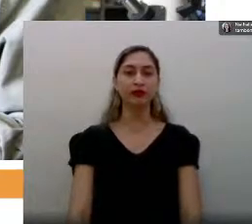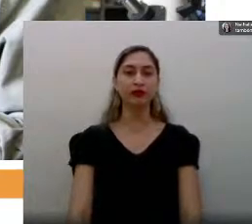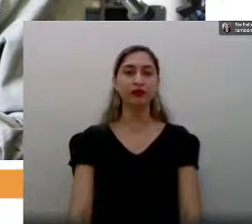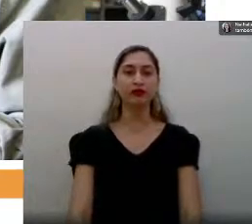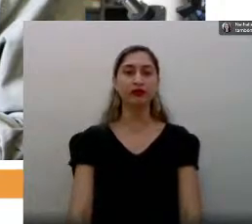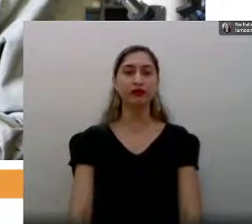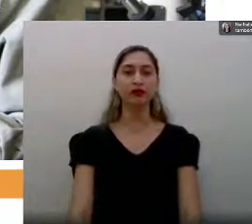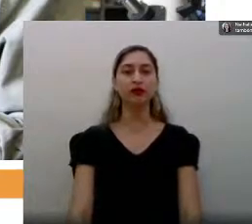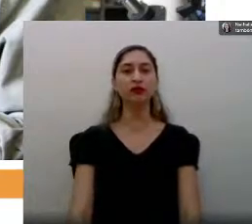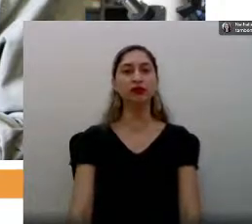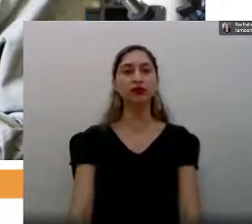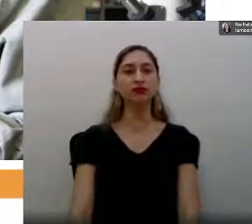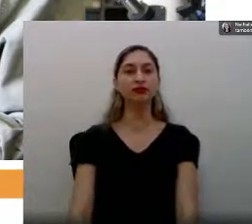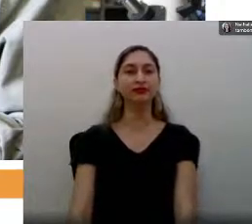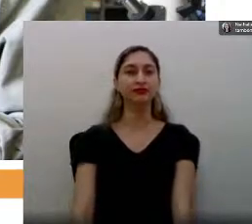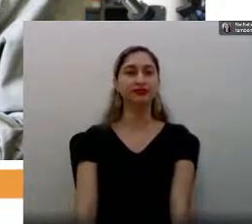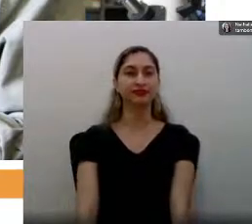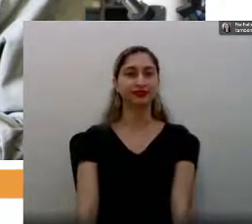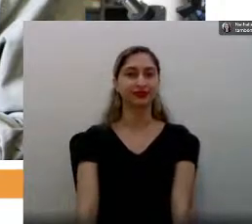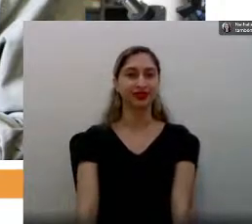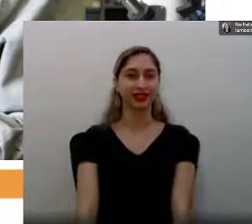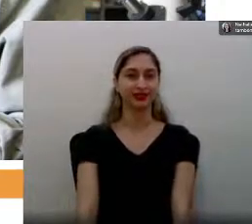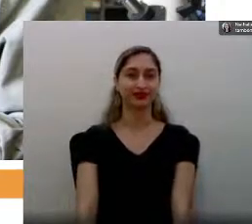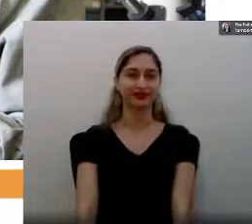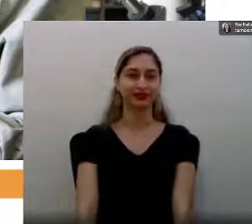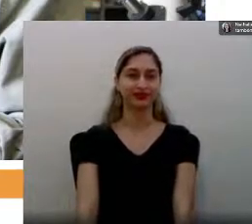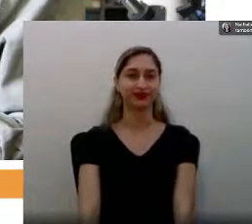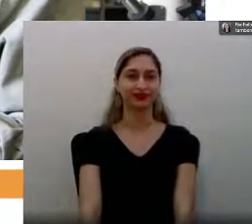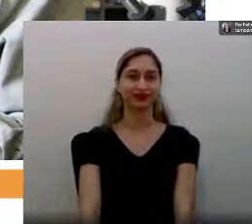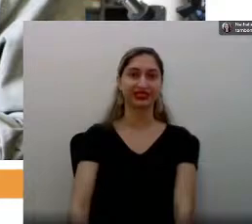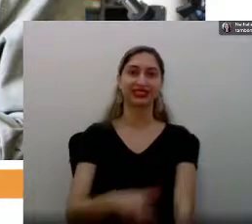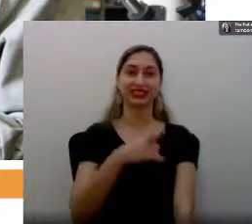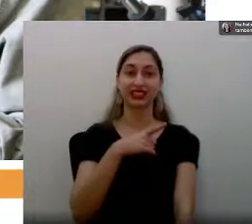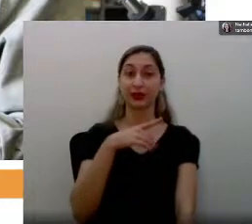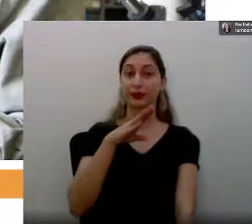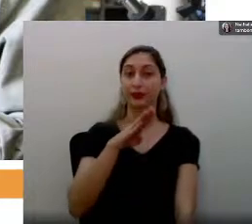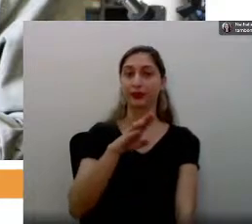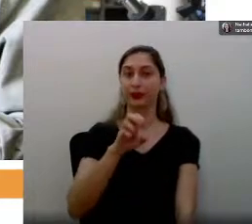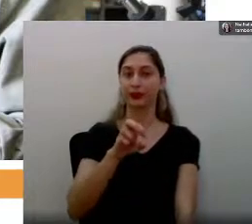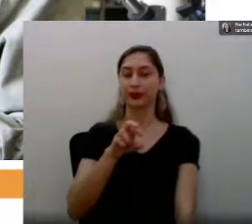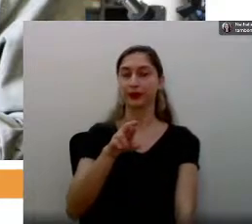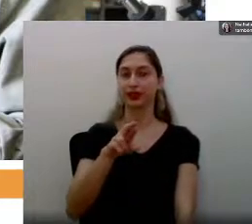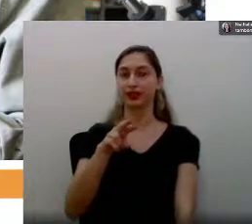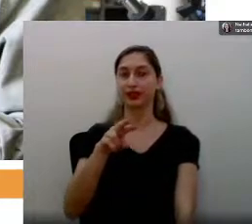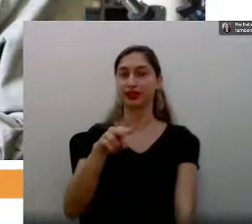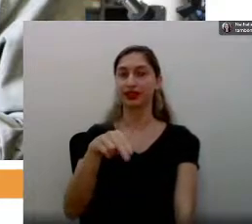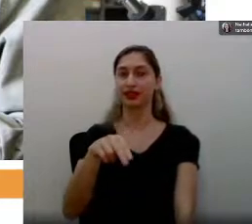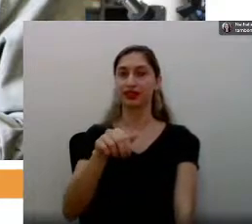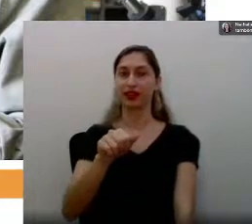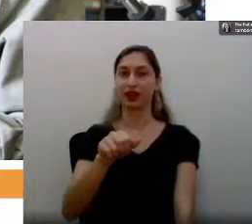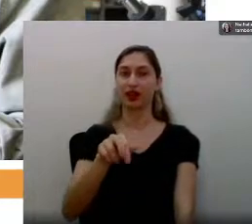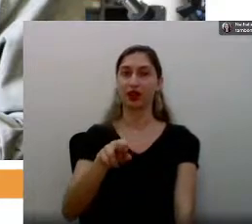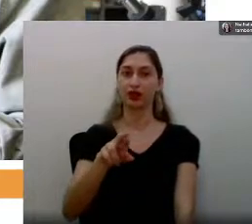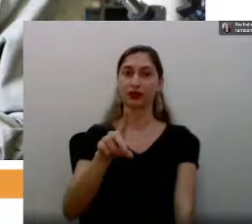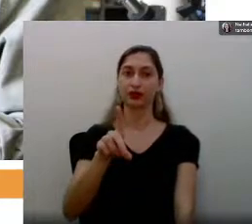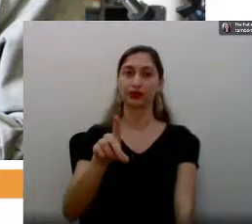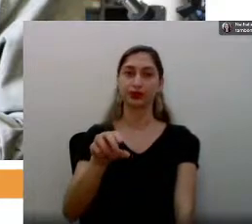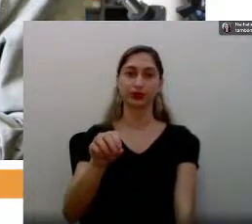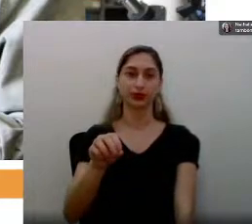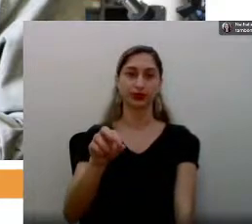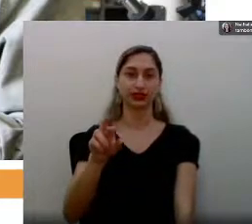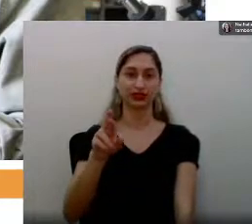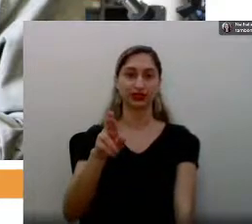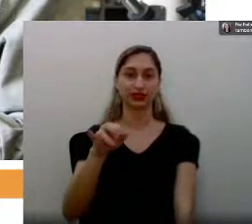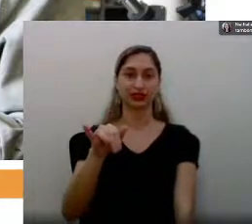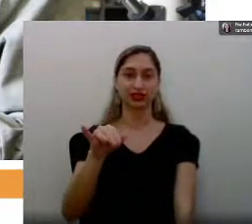necrotérios o Senhorzinho aqui que é o Bernardo horrível né Não sei se conhecem tá é mais